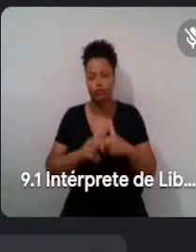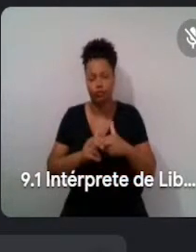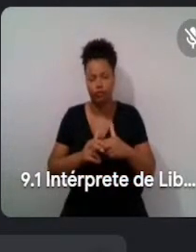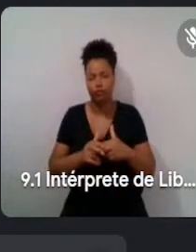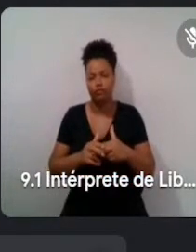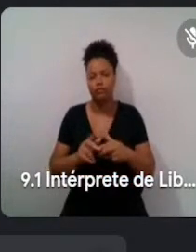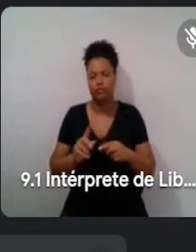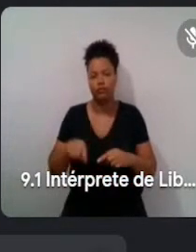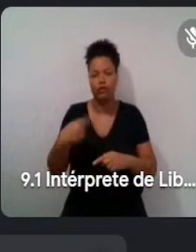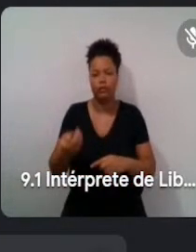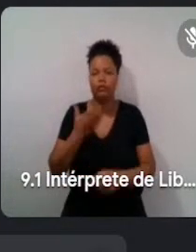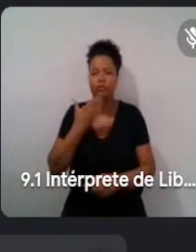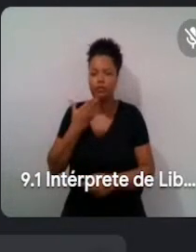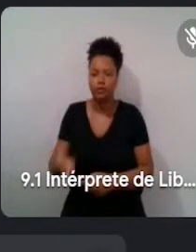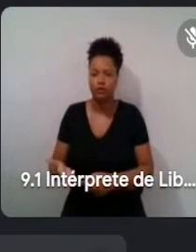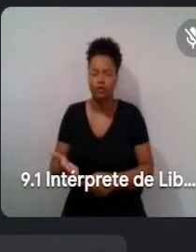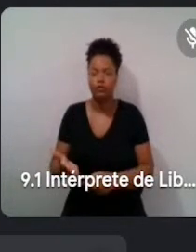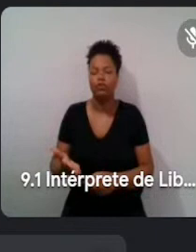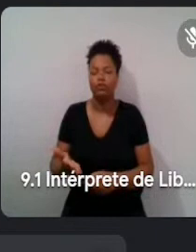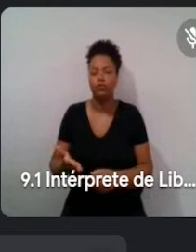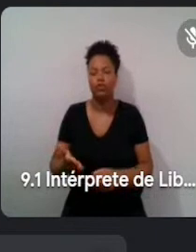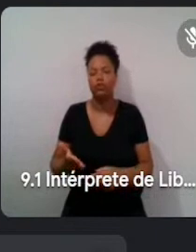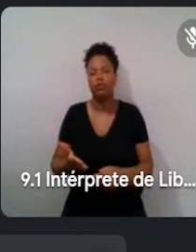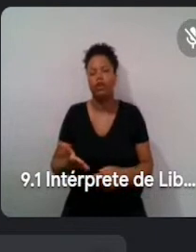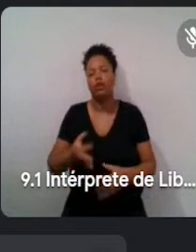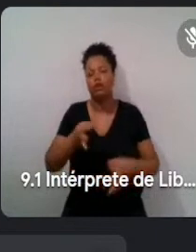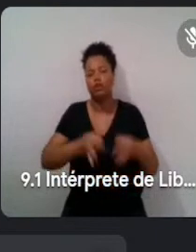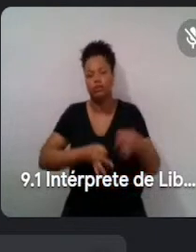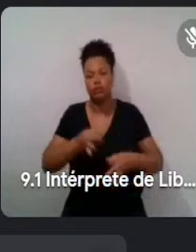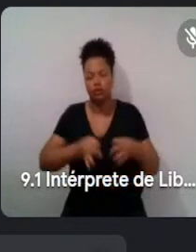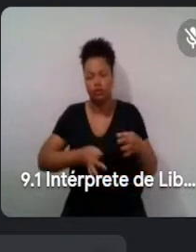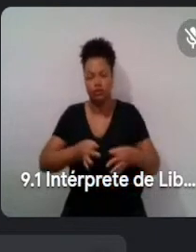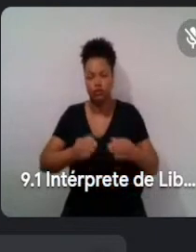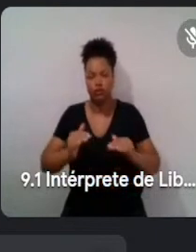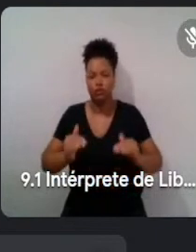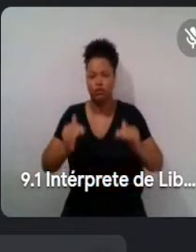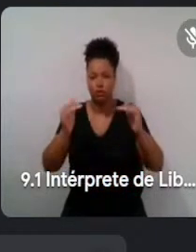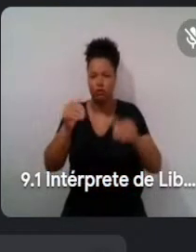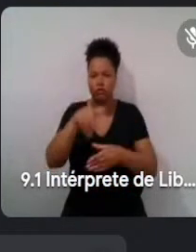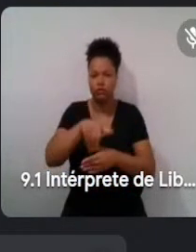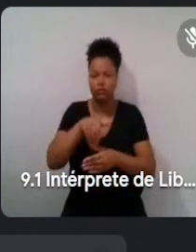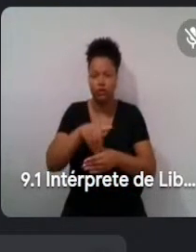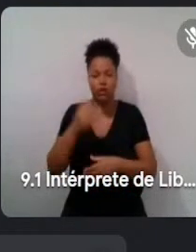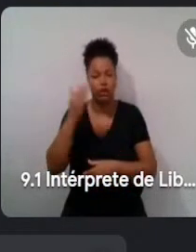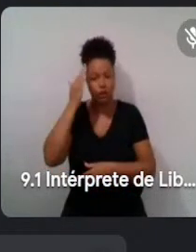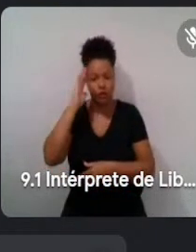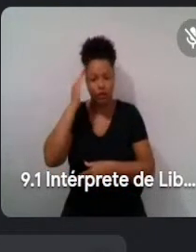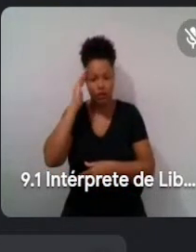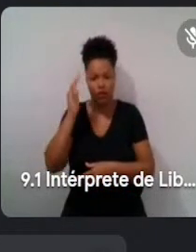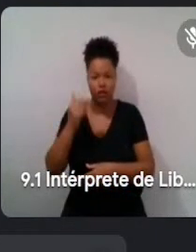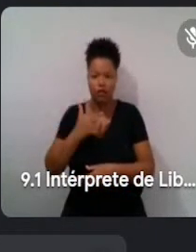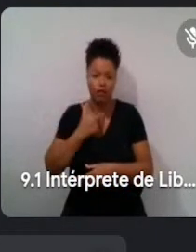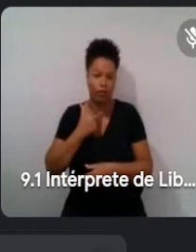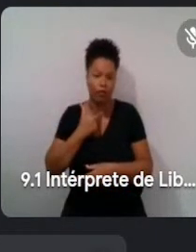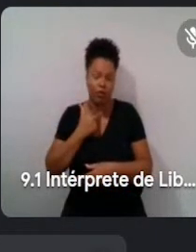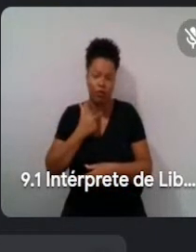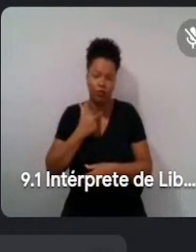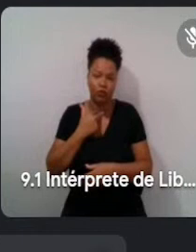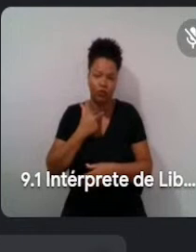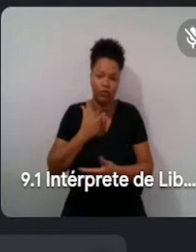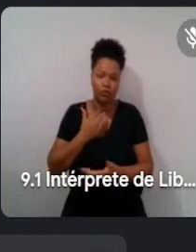a jurisprudência do Tribunal Superior Eleitoral, eu entendo que não pode ser imputado